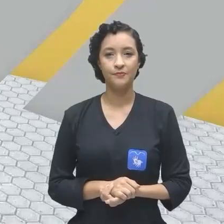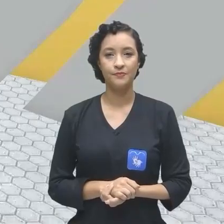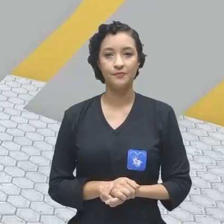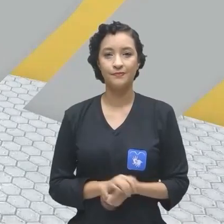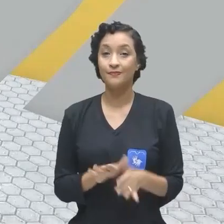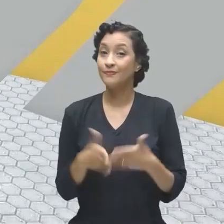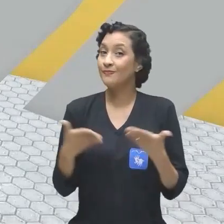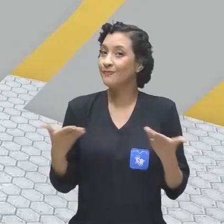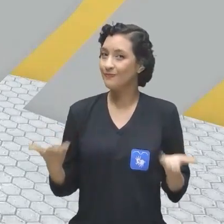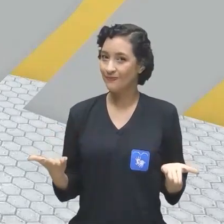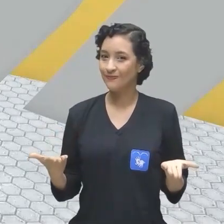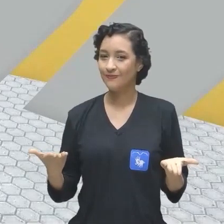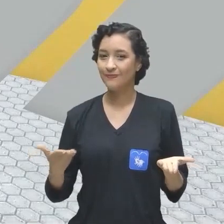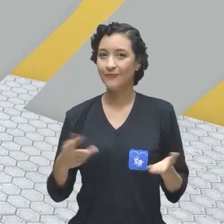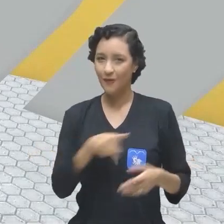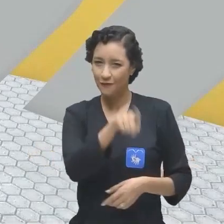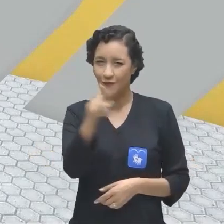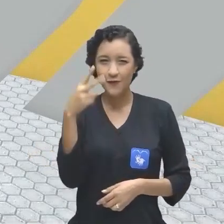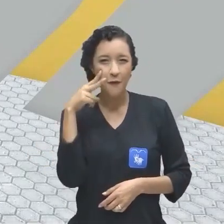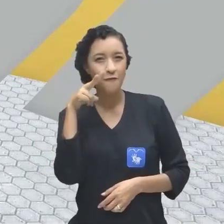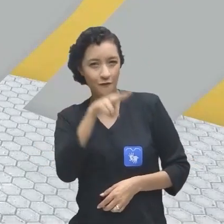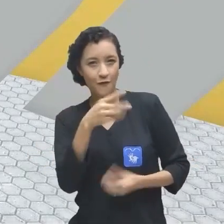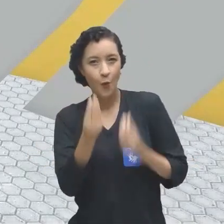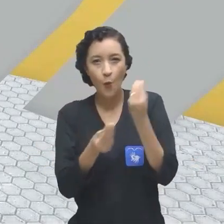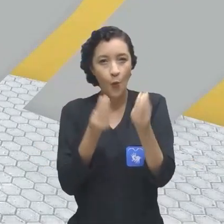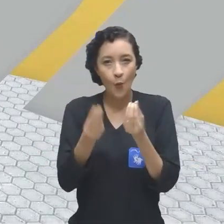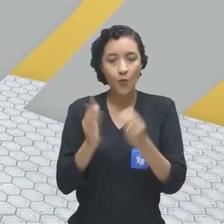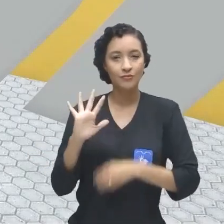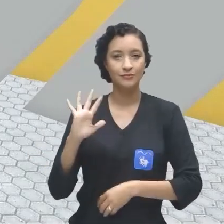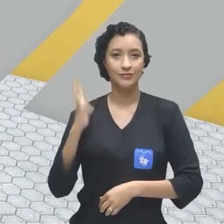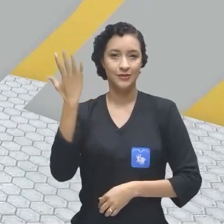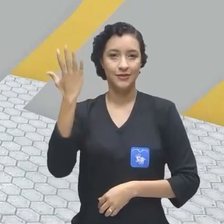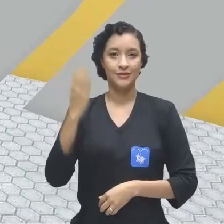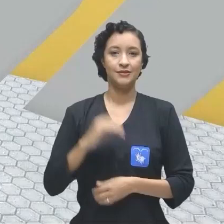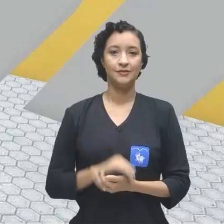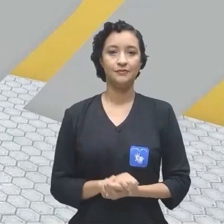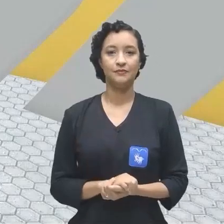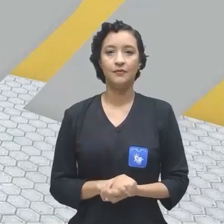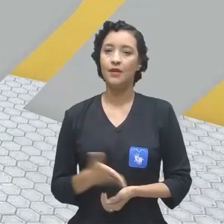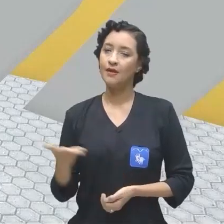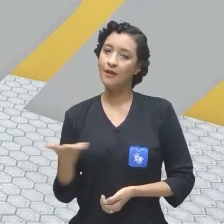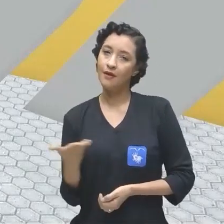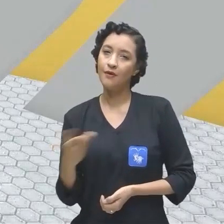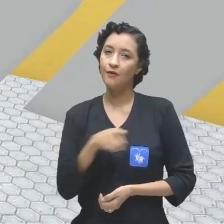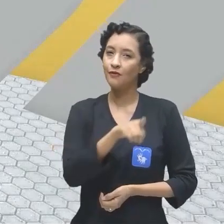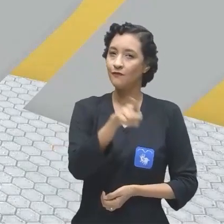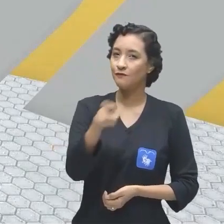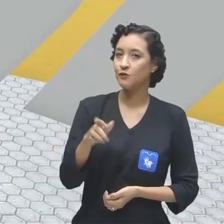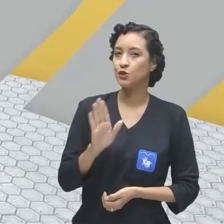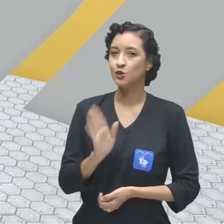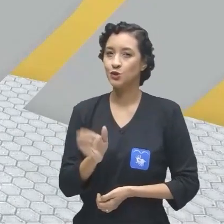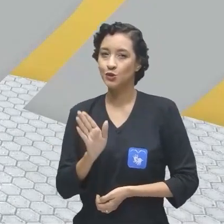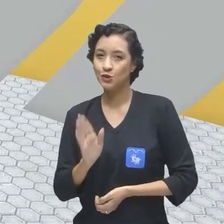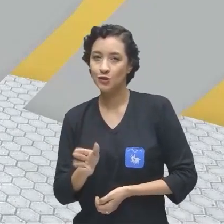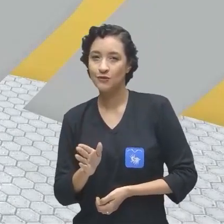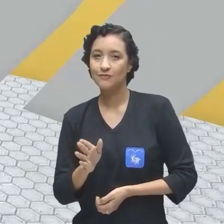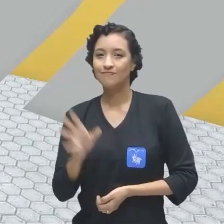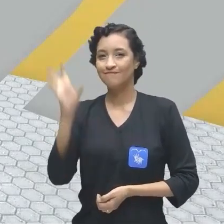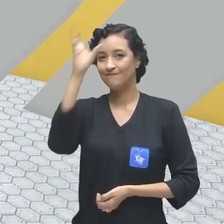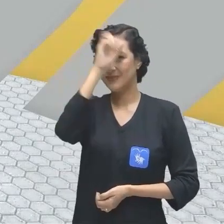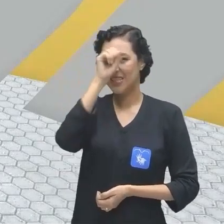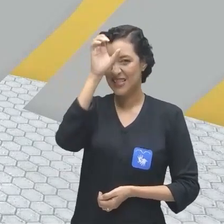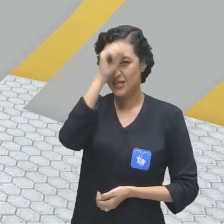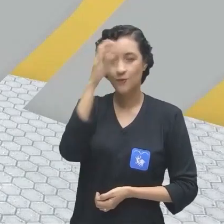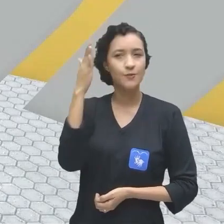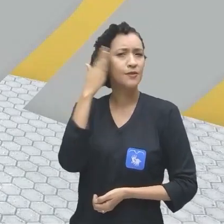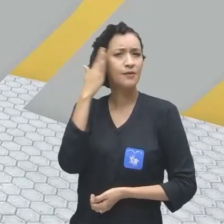E então, viu como funciona? E agora que você já está assim sabendo de